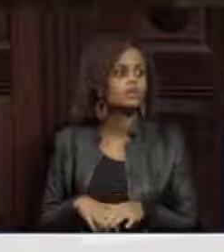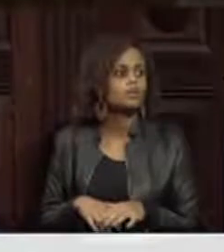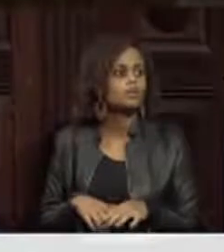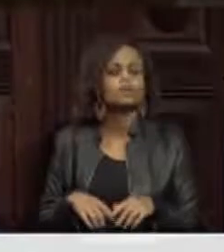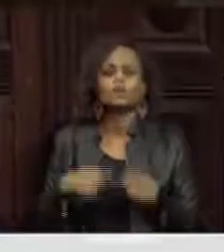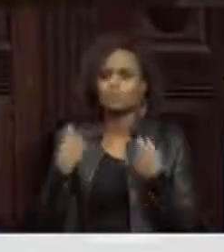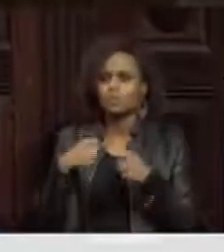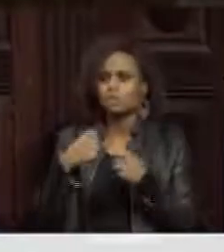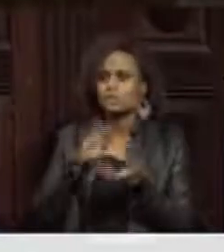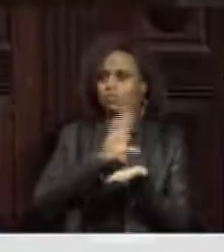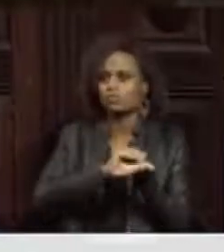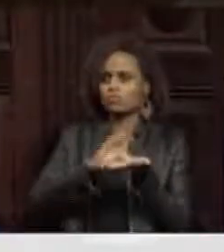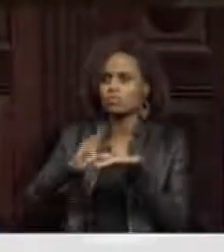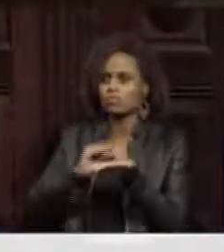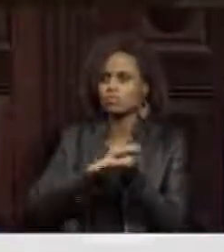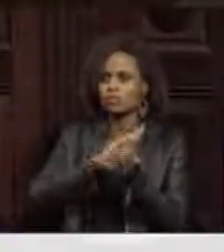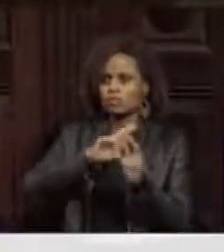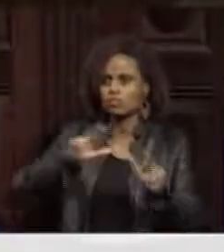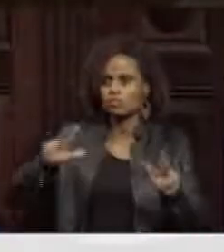várias emendas.